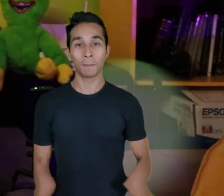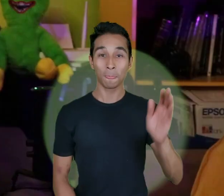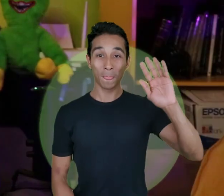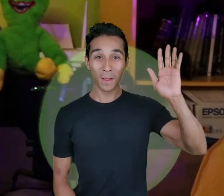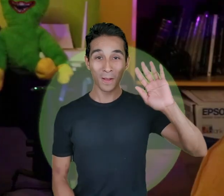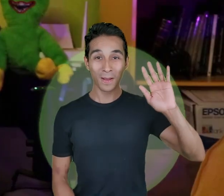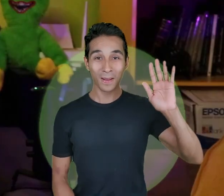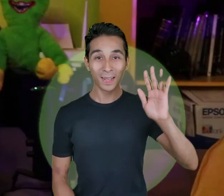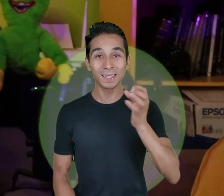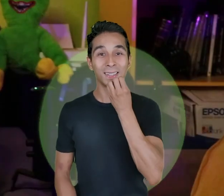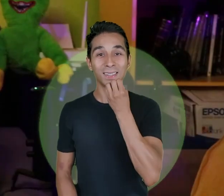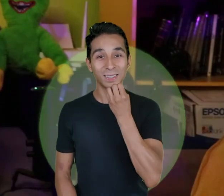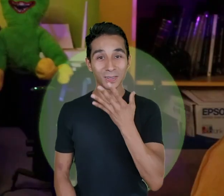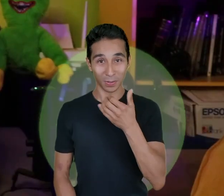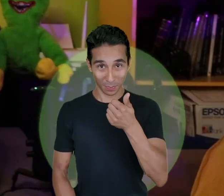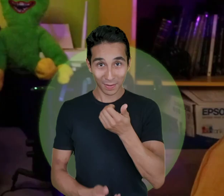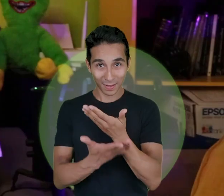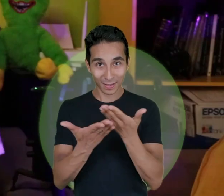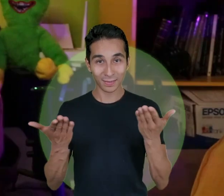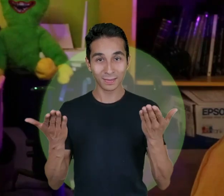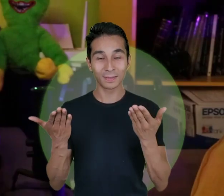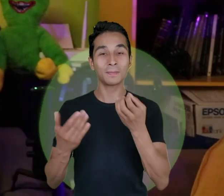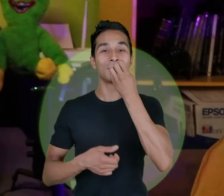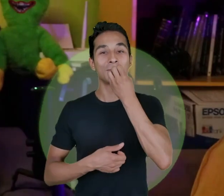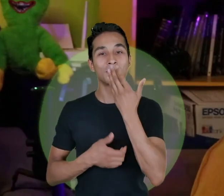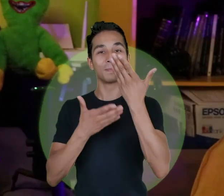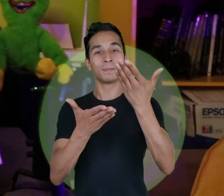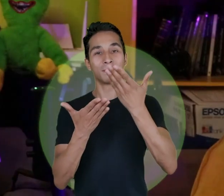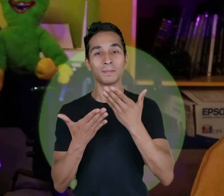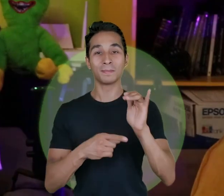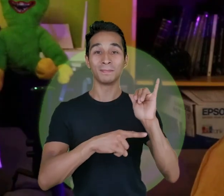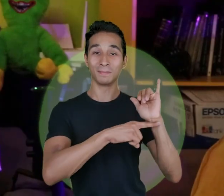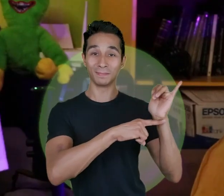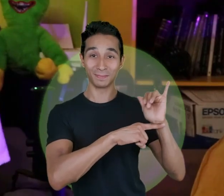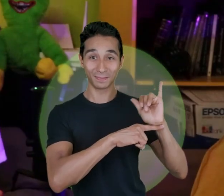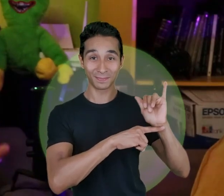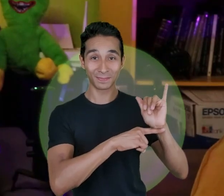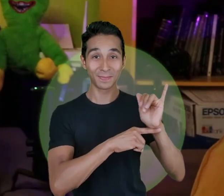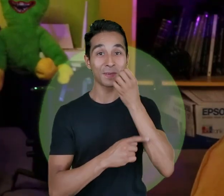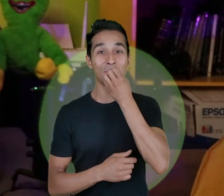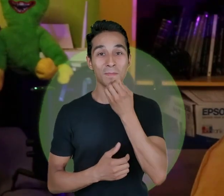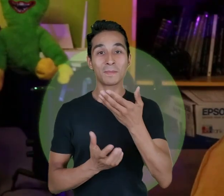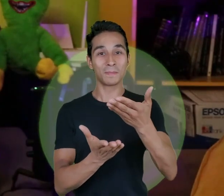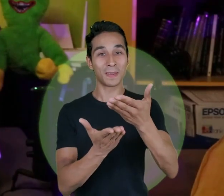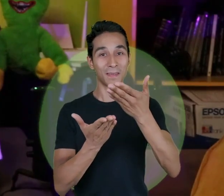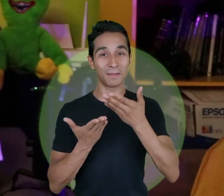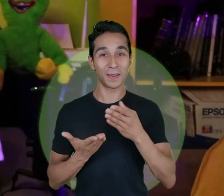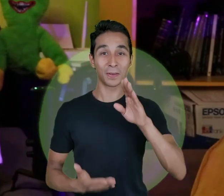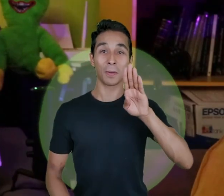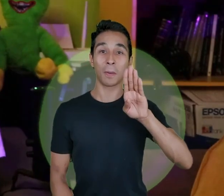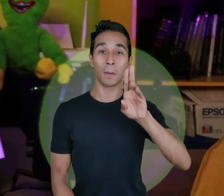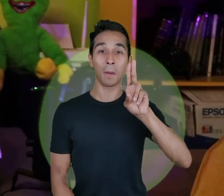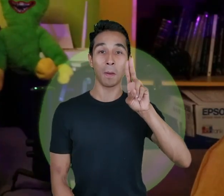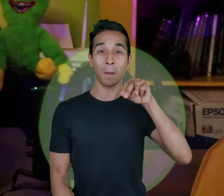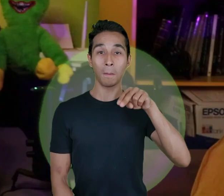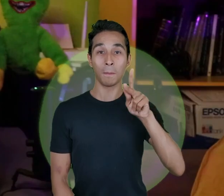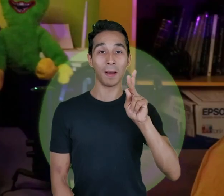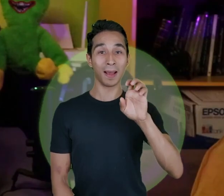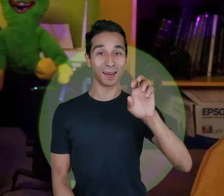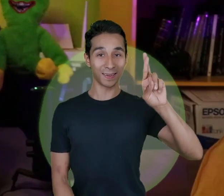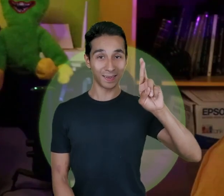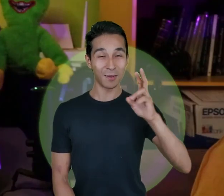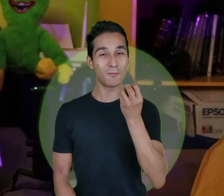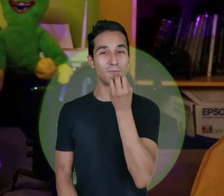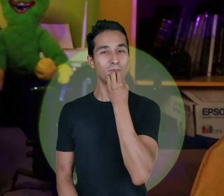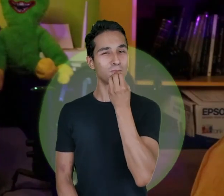Fala pessoal, tudo bem com vocês? Sejam muito bem-vindos ao nosso canal, bem-vindos a esse bunker, né, que é um espaço seguro para